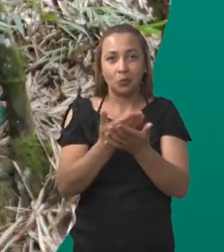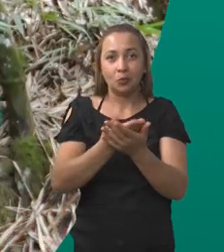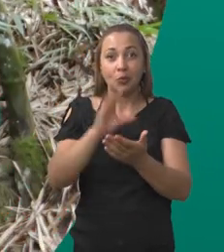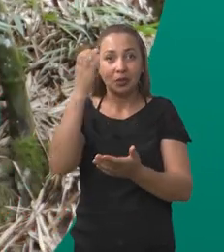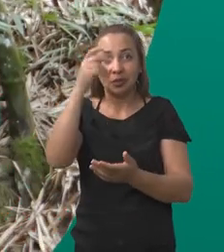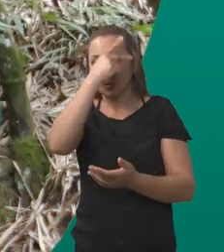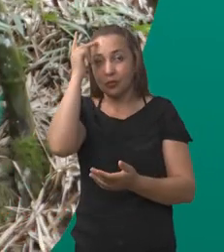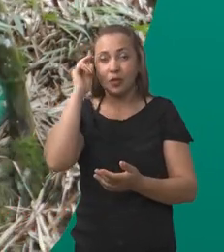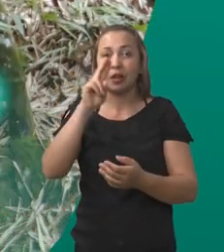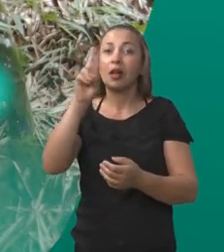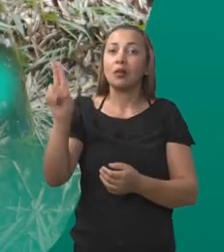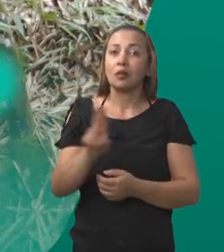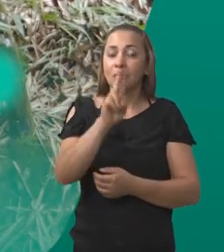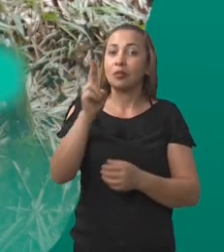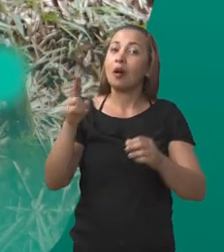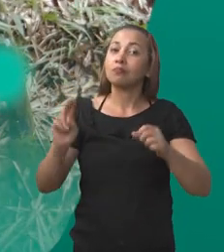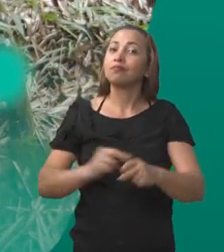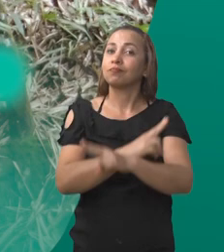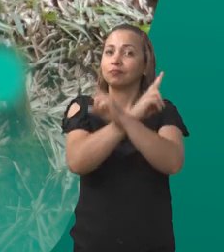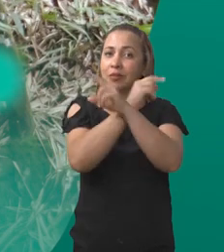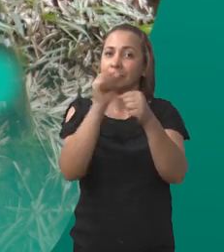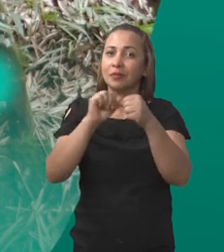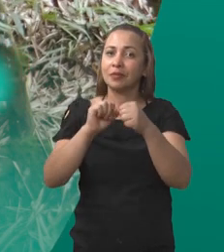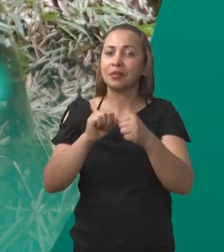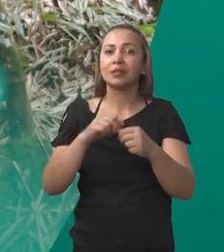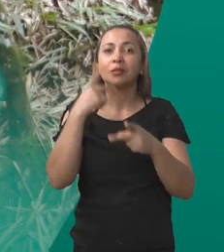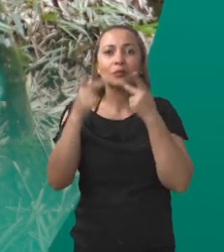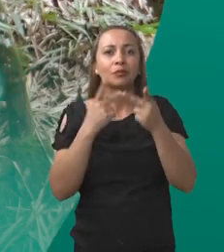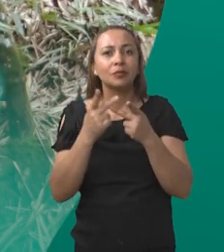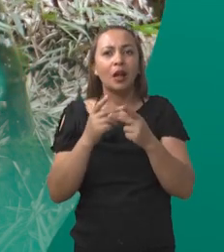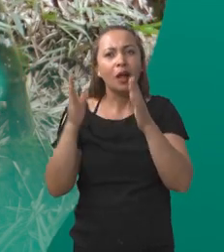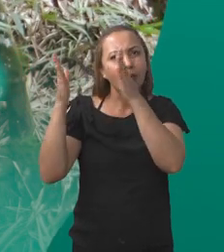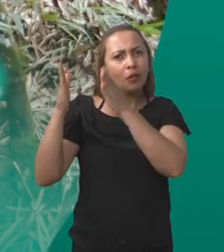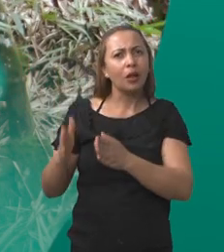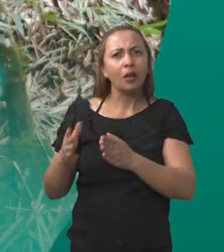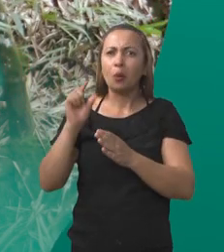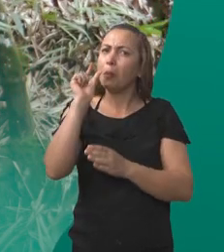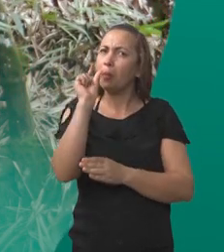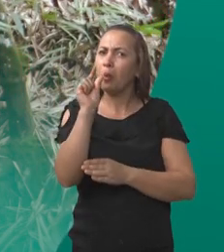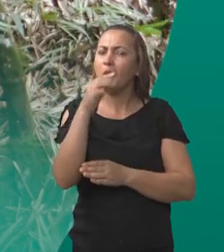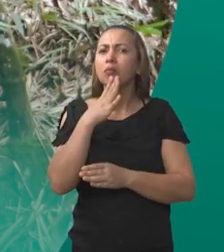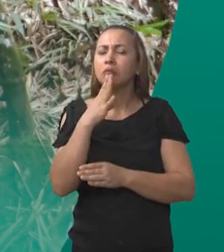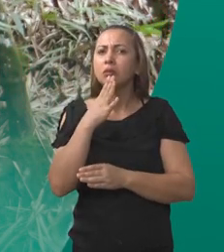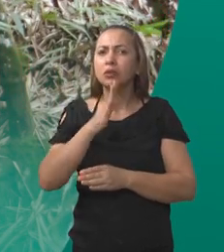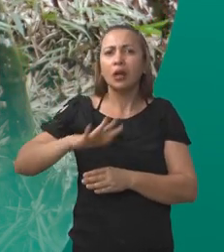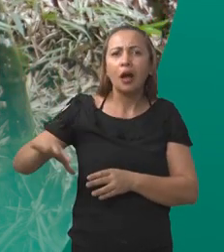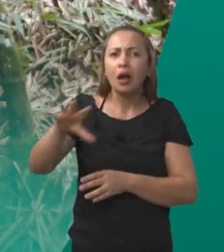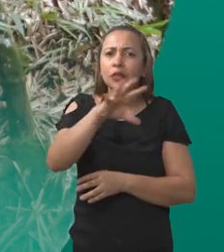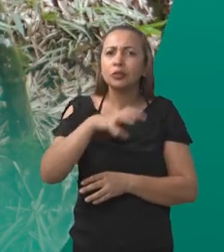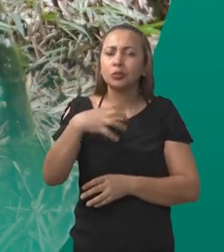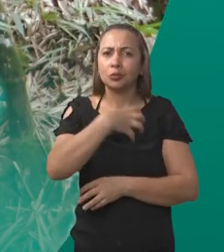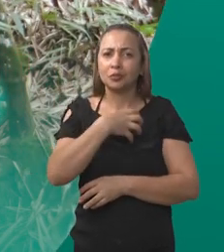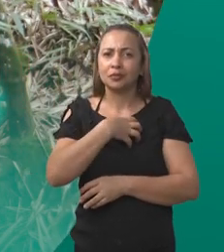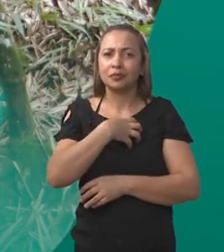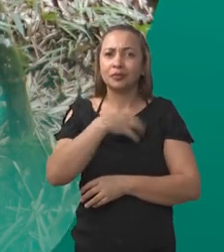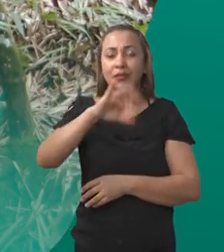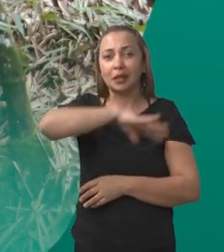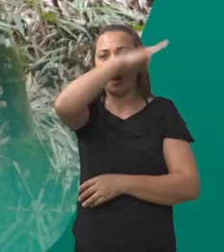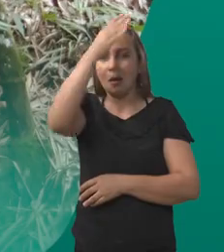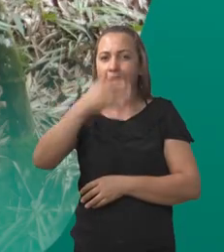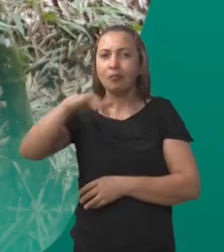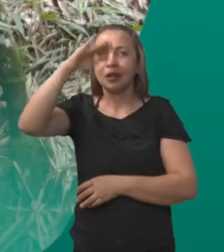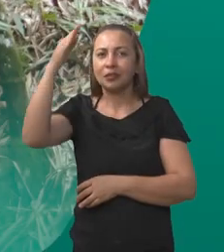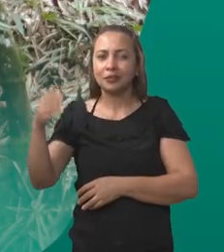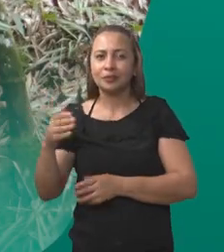por cientistas da Universidade Estadual do Sudoeste da Bahia. Eles contam um lado pouco conhecido da história da região baiana da